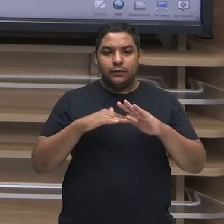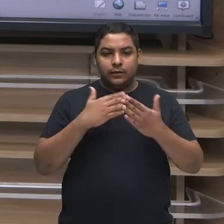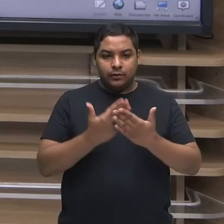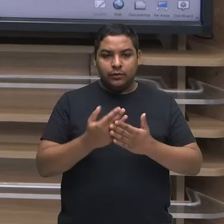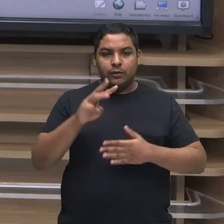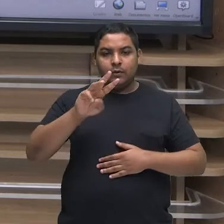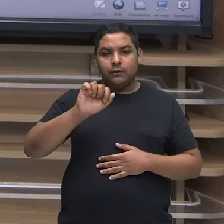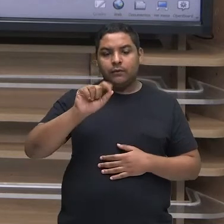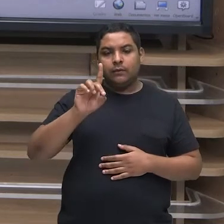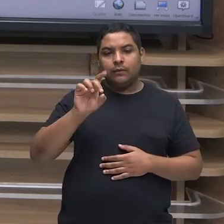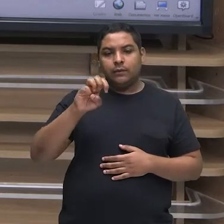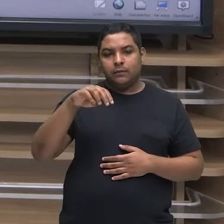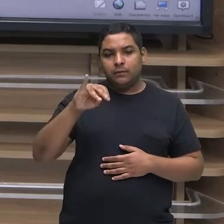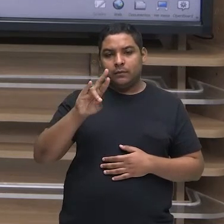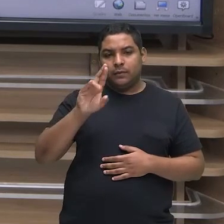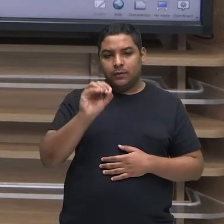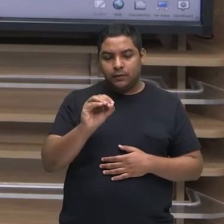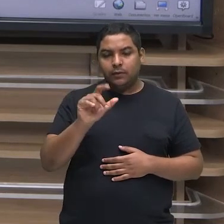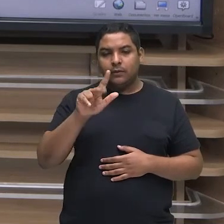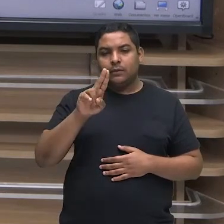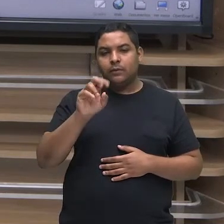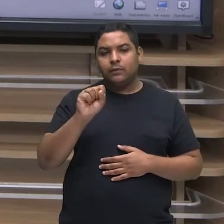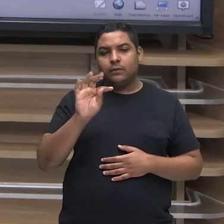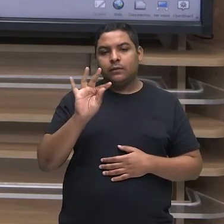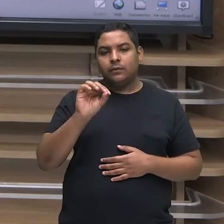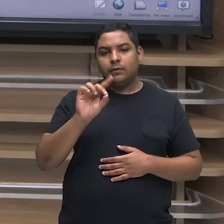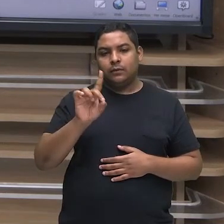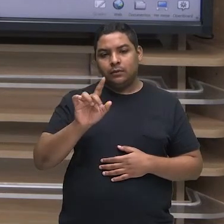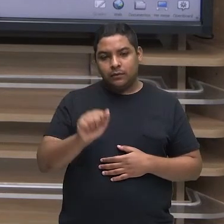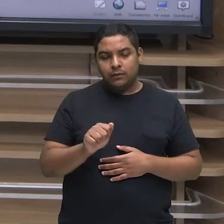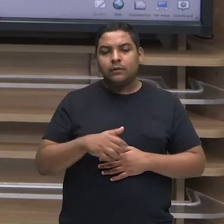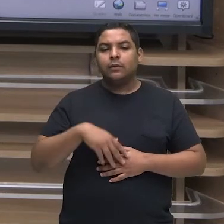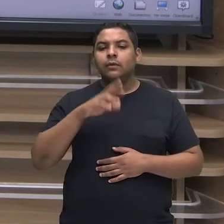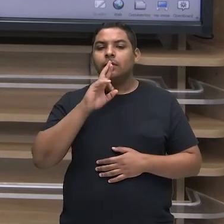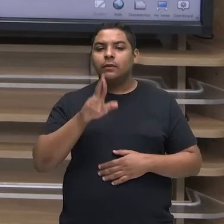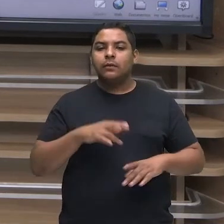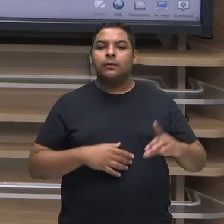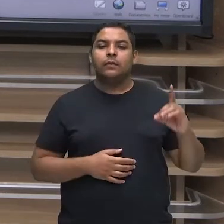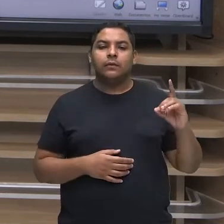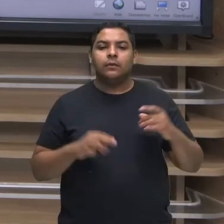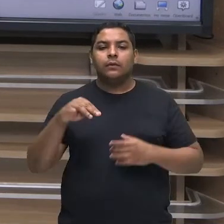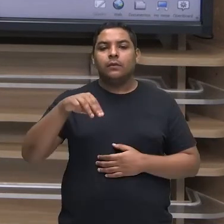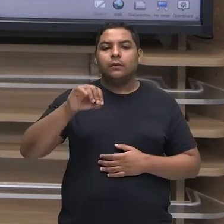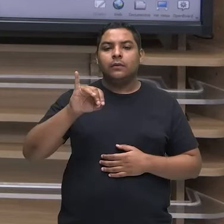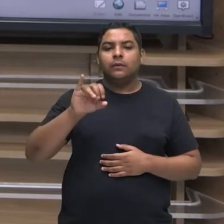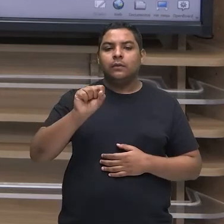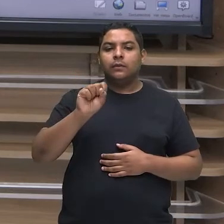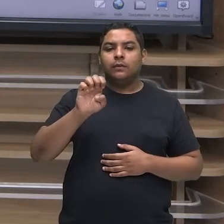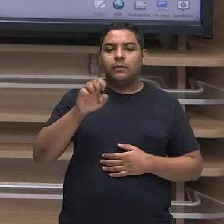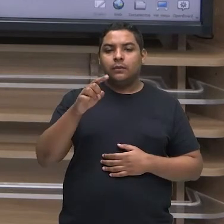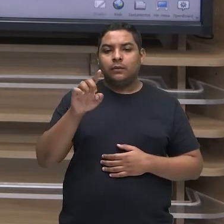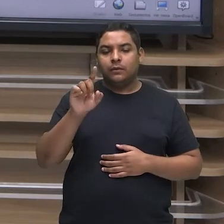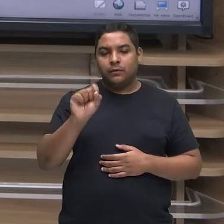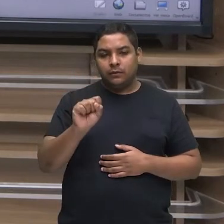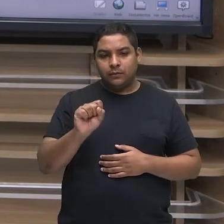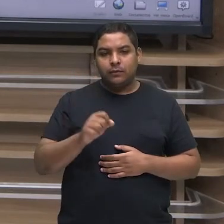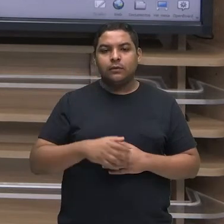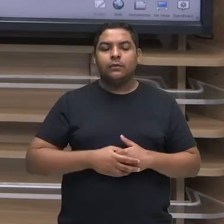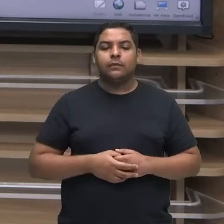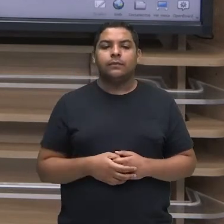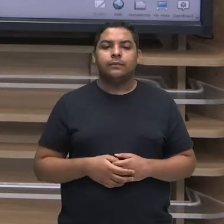D, e o Moisés respondeu letra C. A Isabela, letra